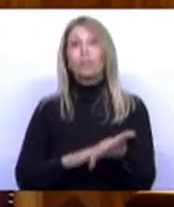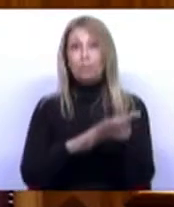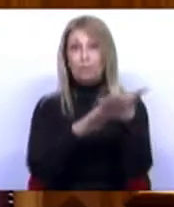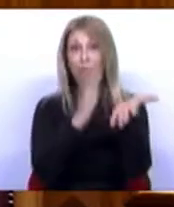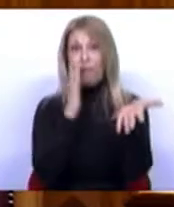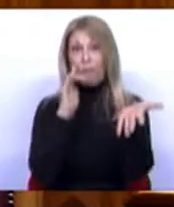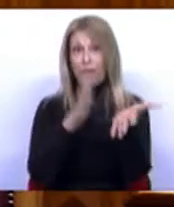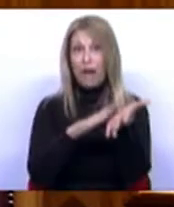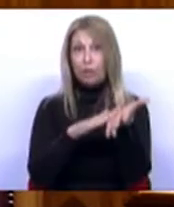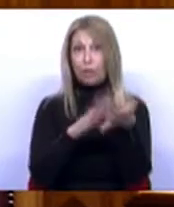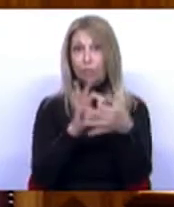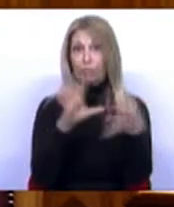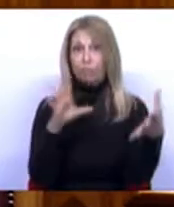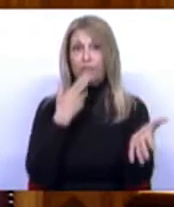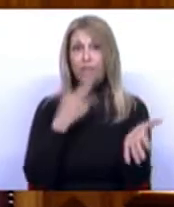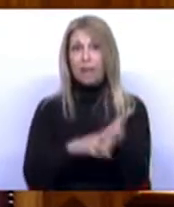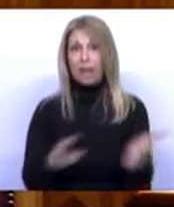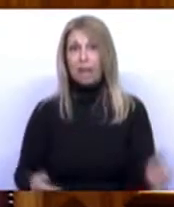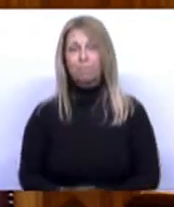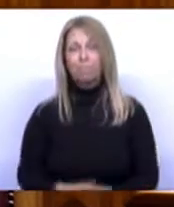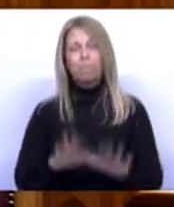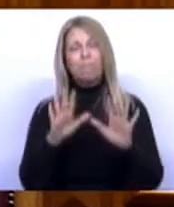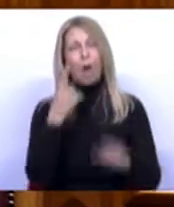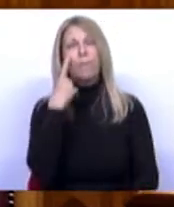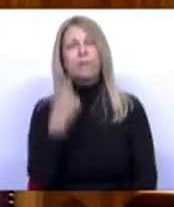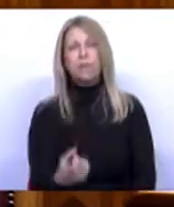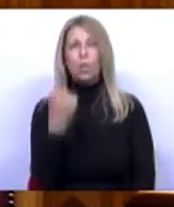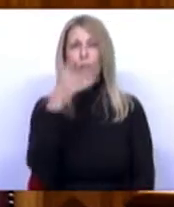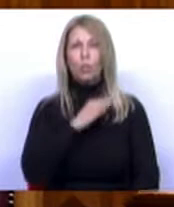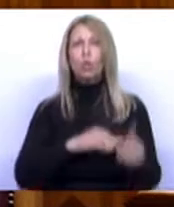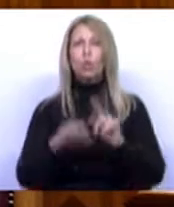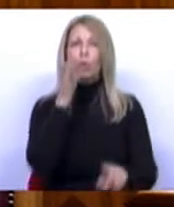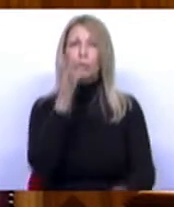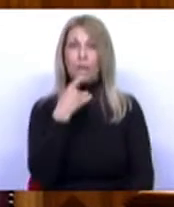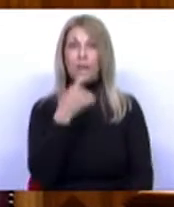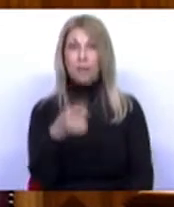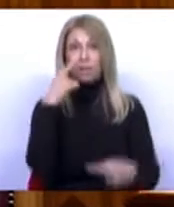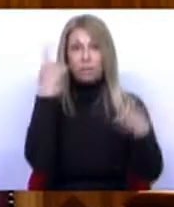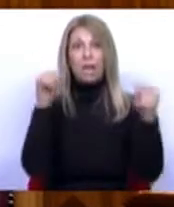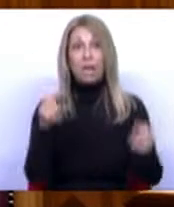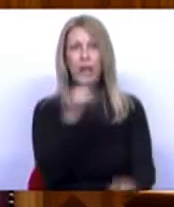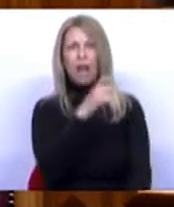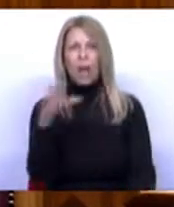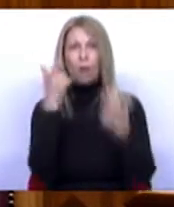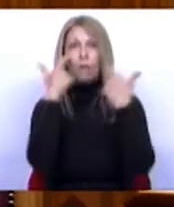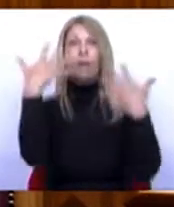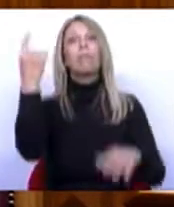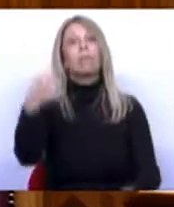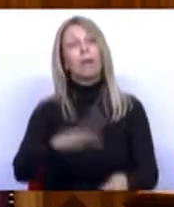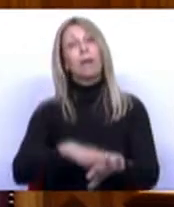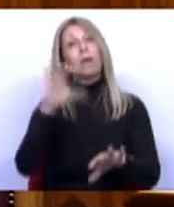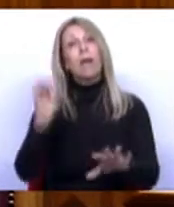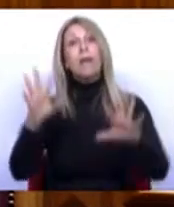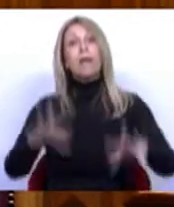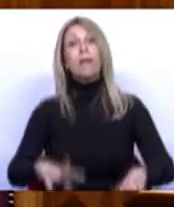verdade. E há uma percepção que o Sr. Deputado aqui colocou e que está errada, que tem a ver com a evolução